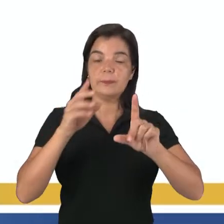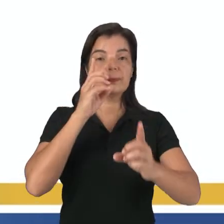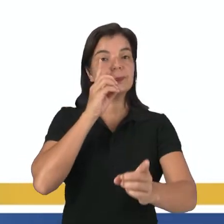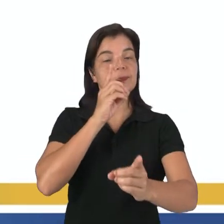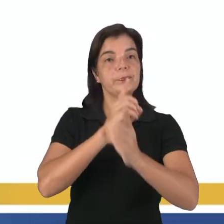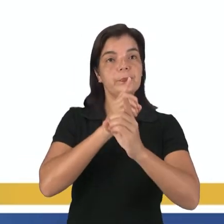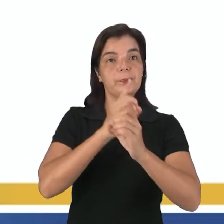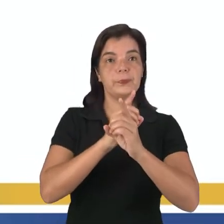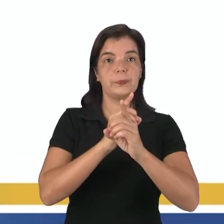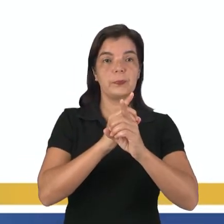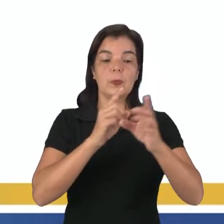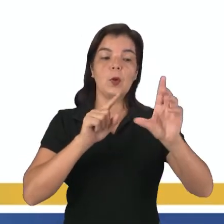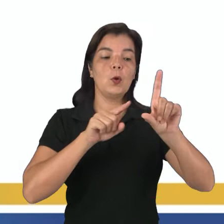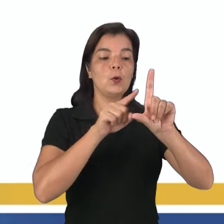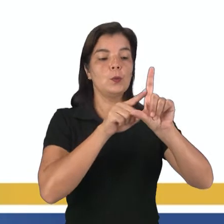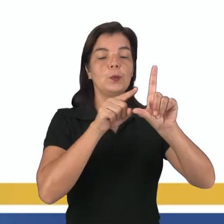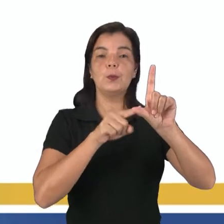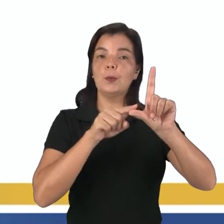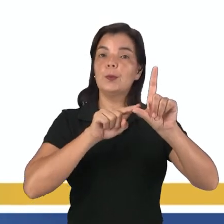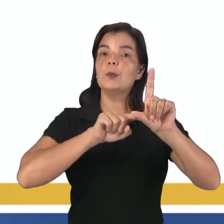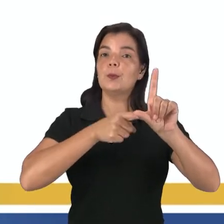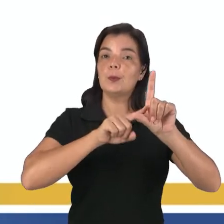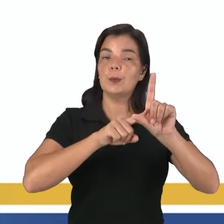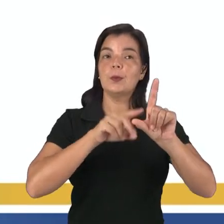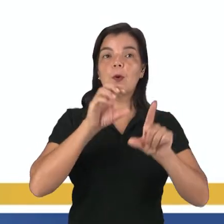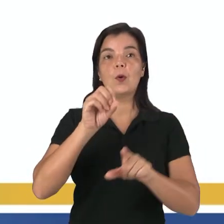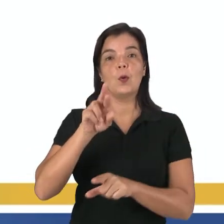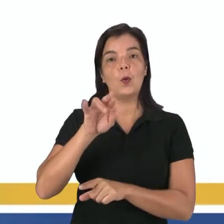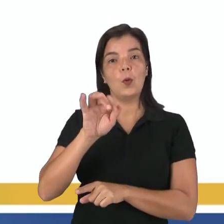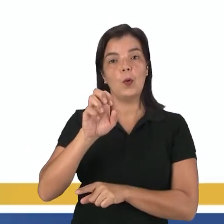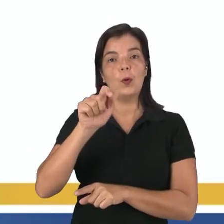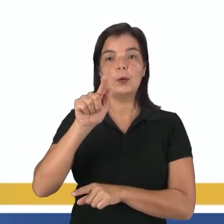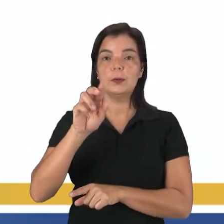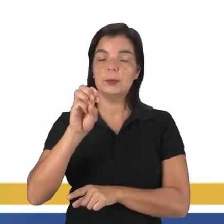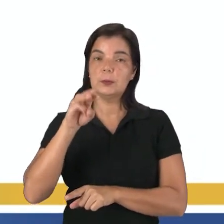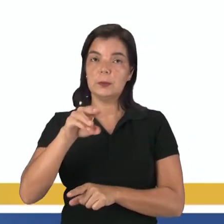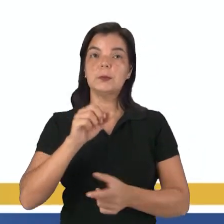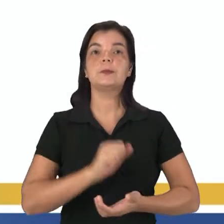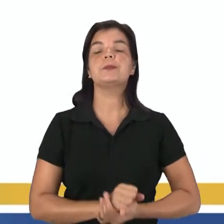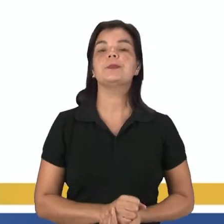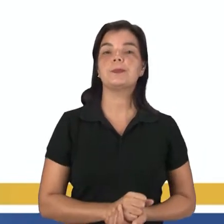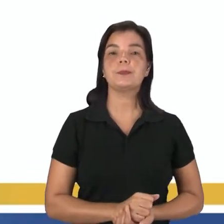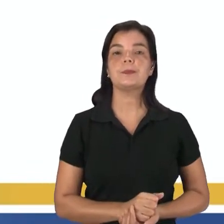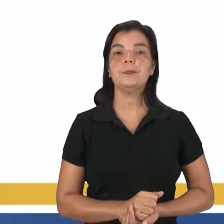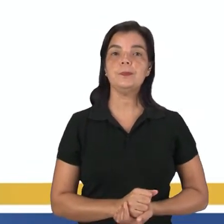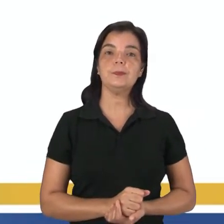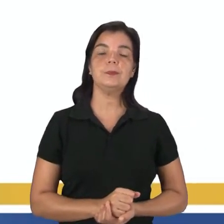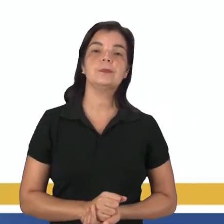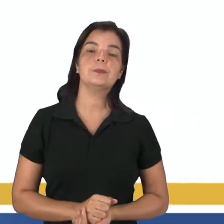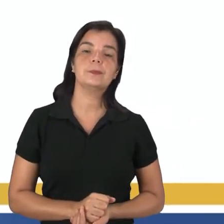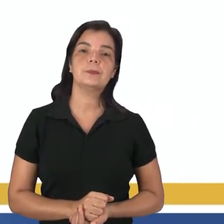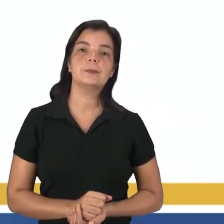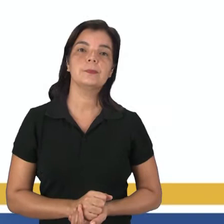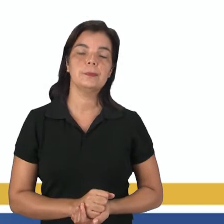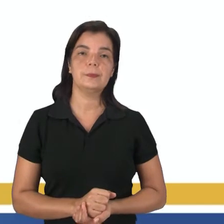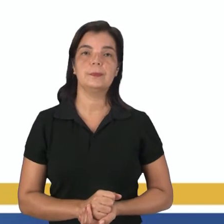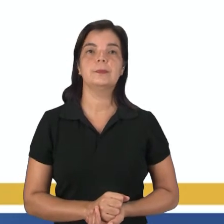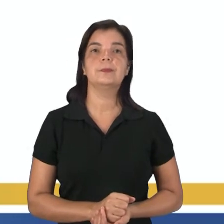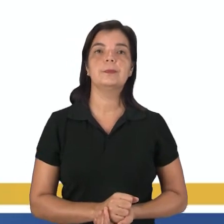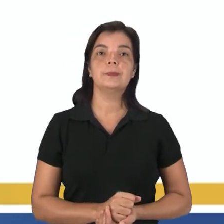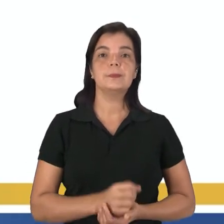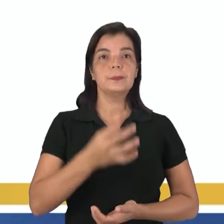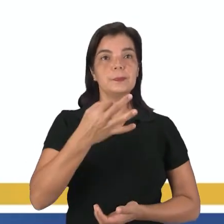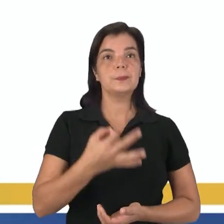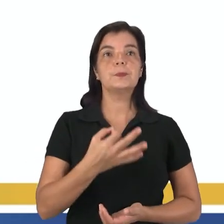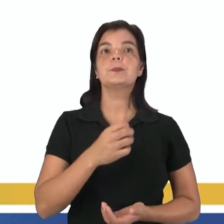encontrando aí na origem né então nós temos o eixo Y e como eixo das ordenadas e o eixo X como eixo das